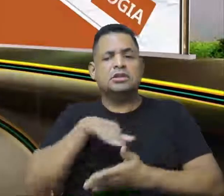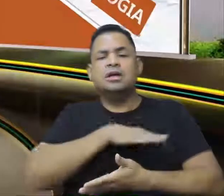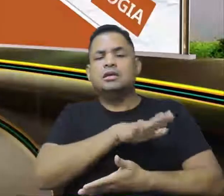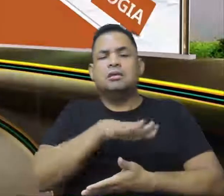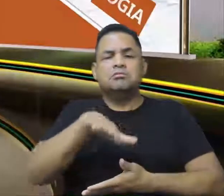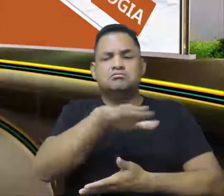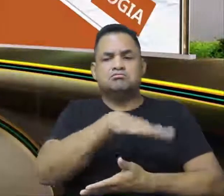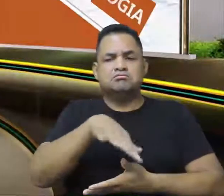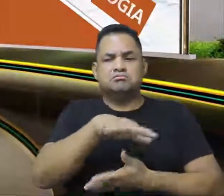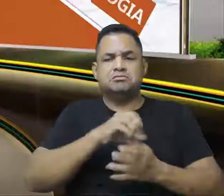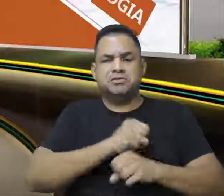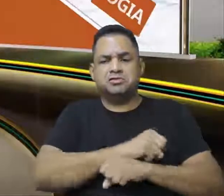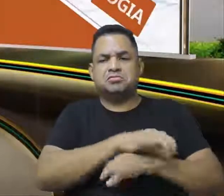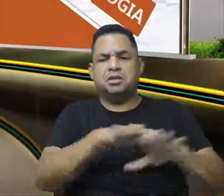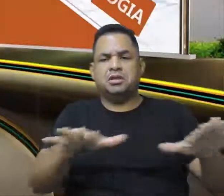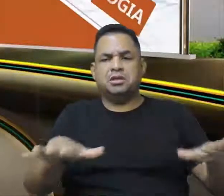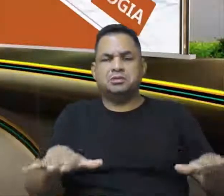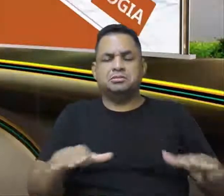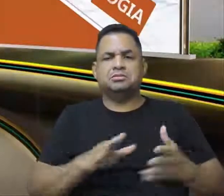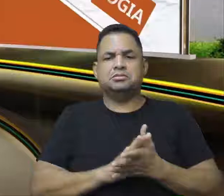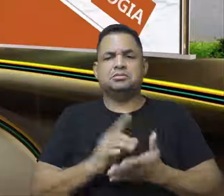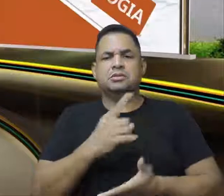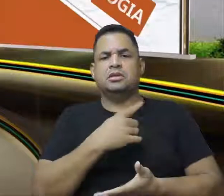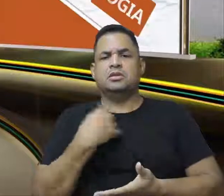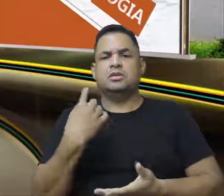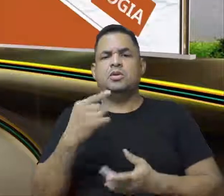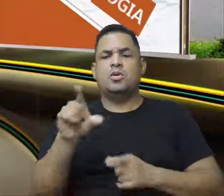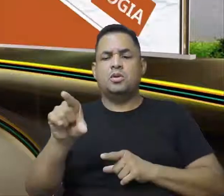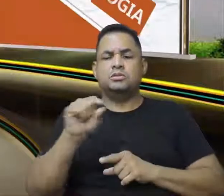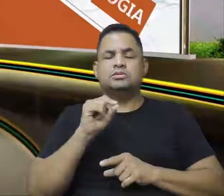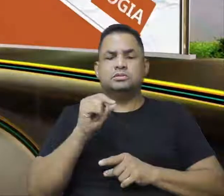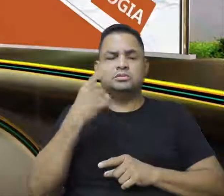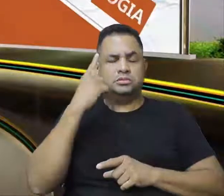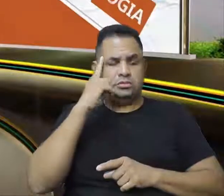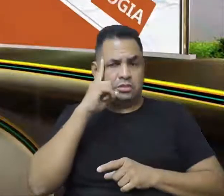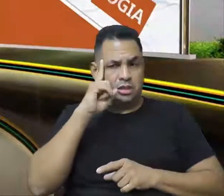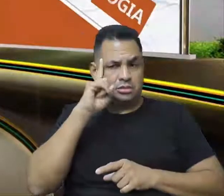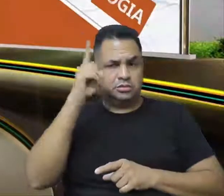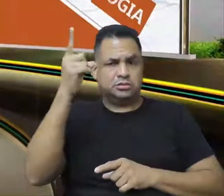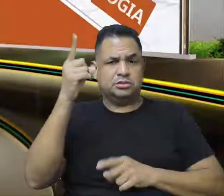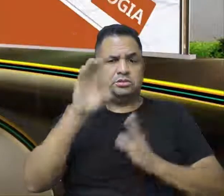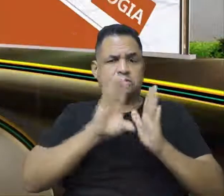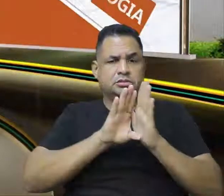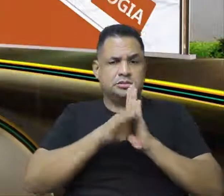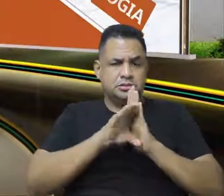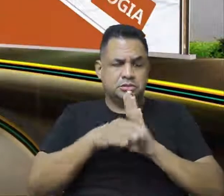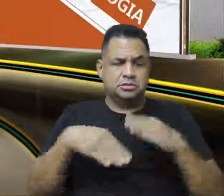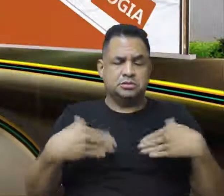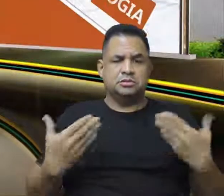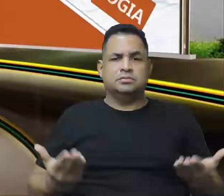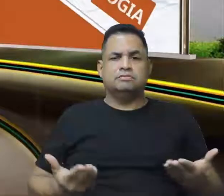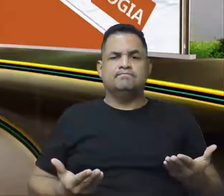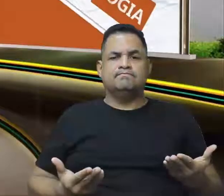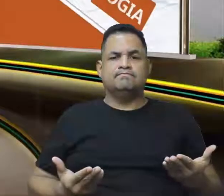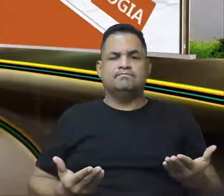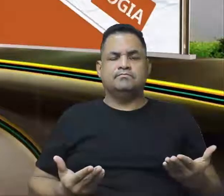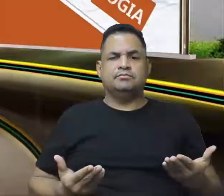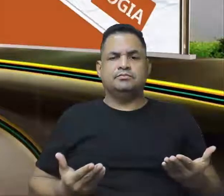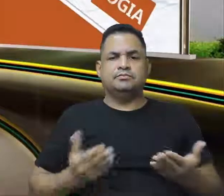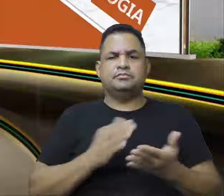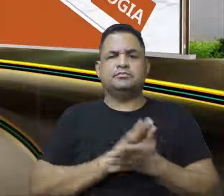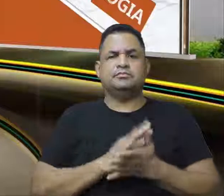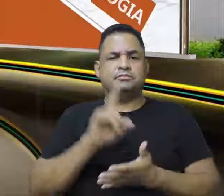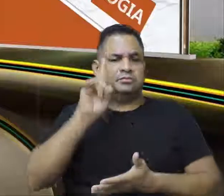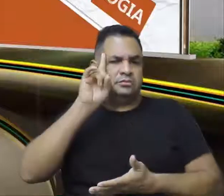aí. E que nós escolhemos essas ideias, esses conceitos, né? São